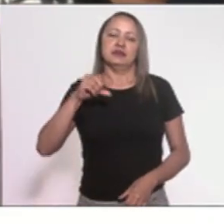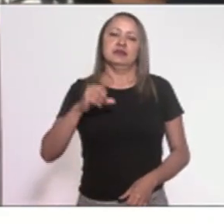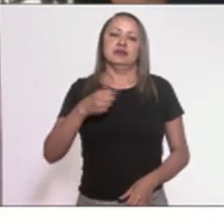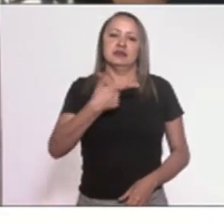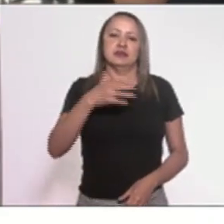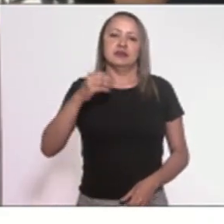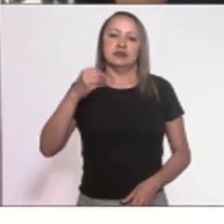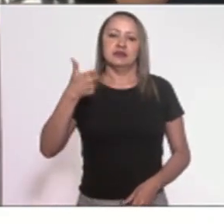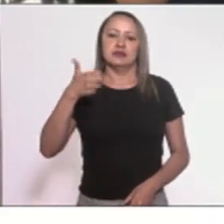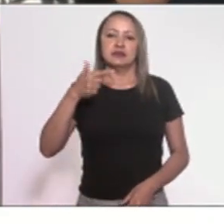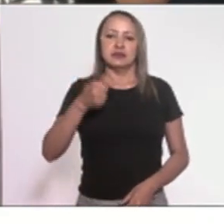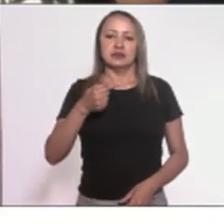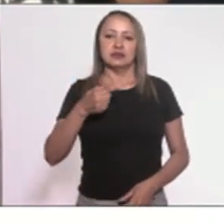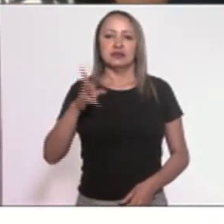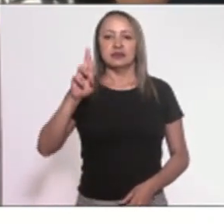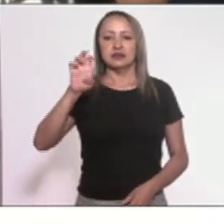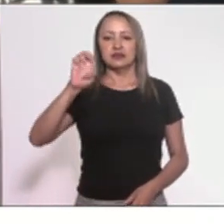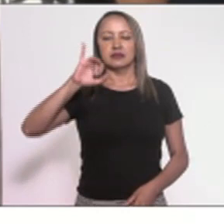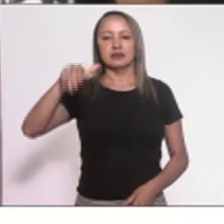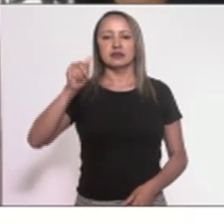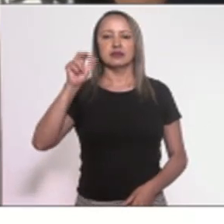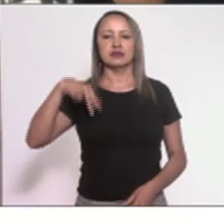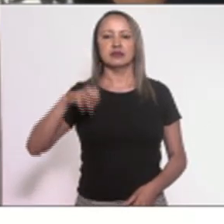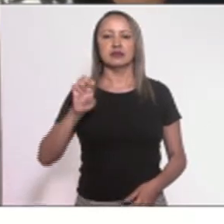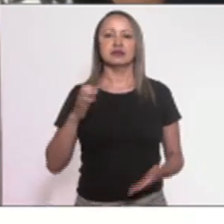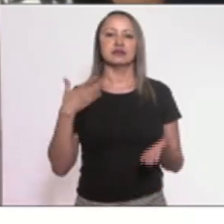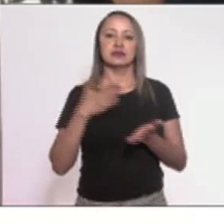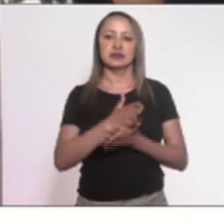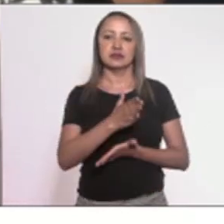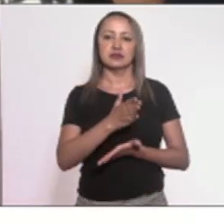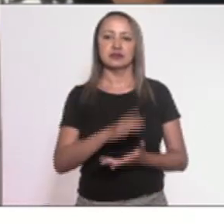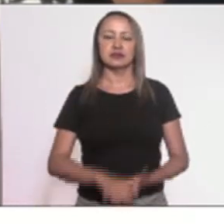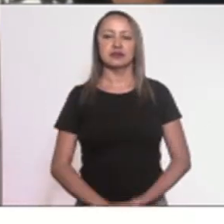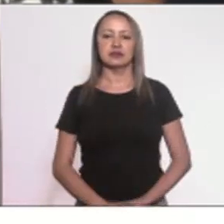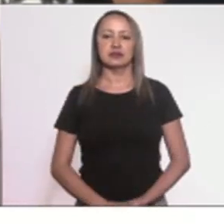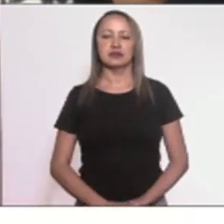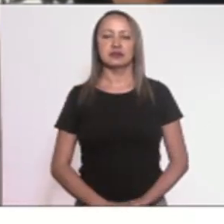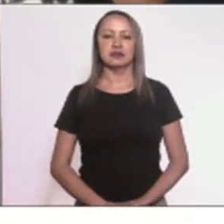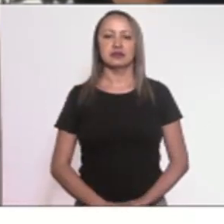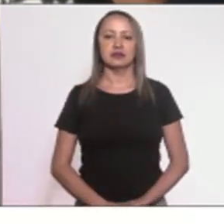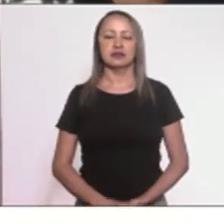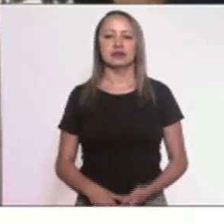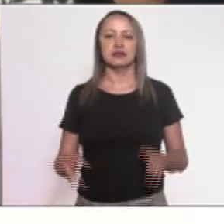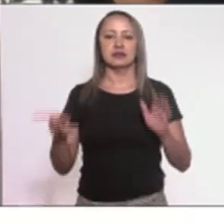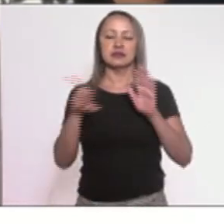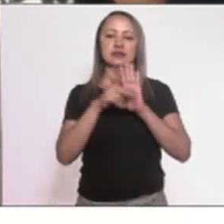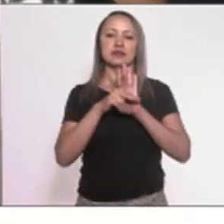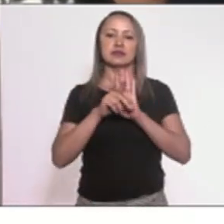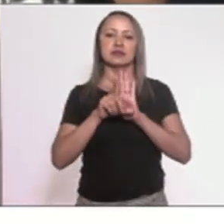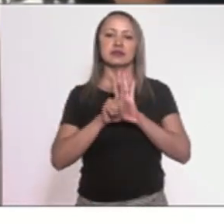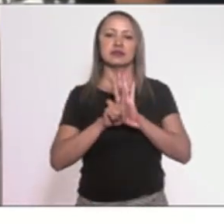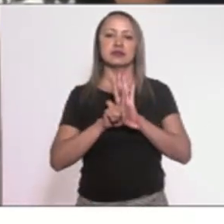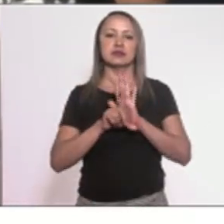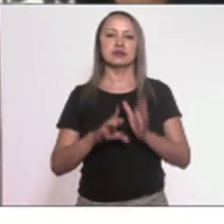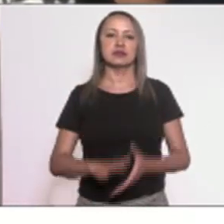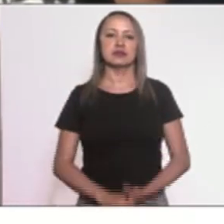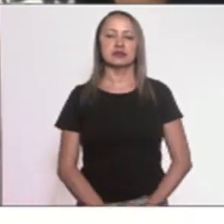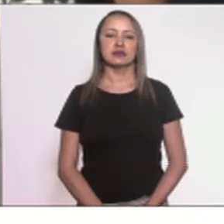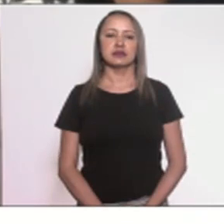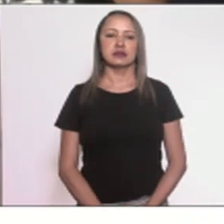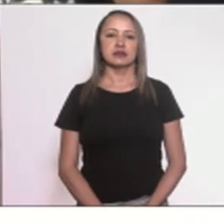3079-2017, deputada enfermeira Rejane. Senhores que aprovam, permaneçam como estão, aprovado. Requer a inclusão na ordem do dia